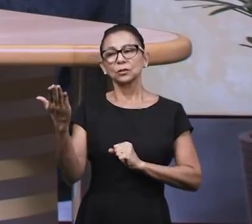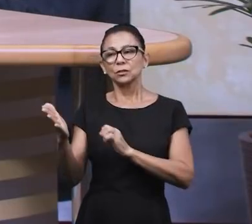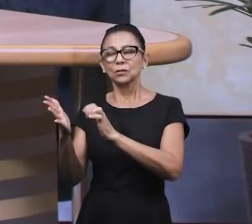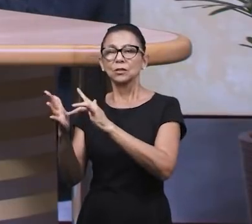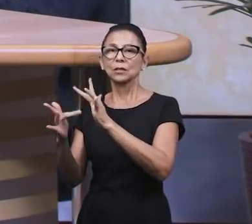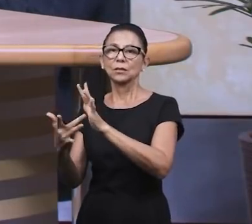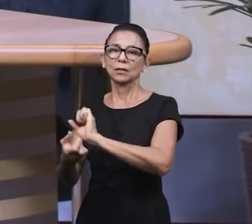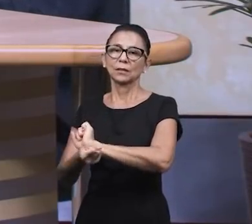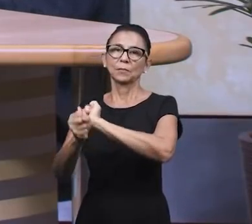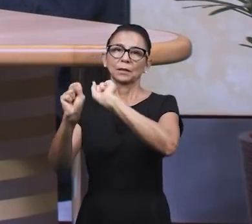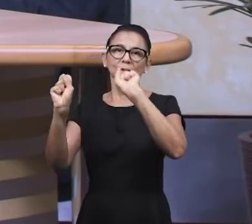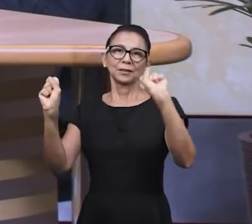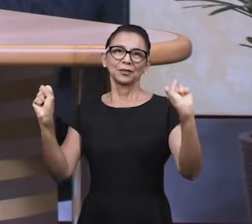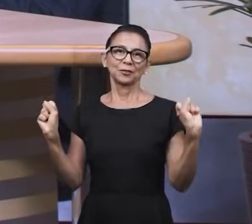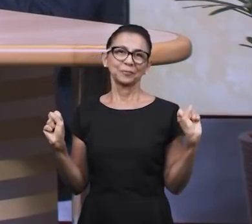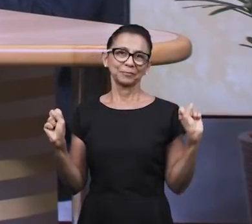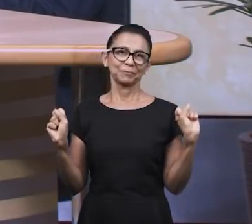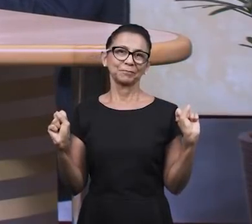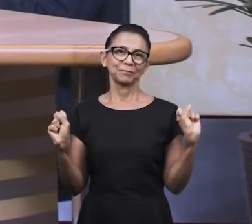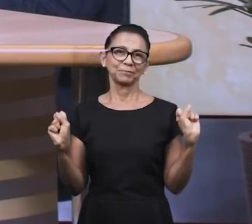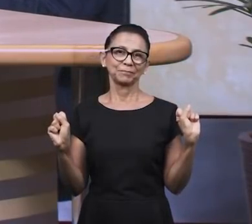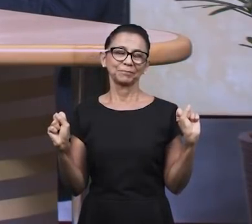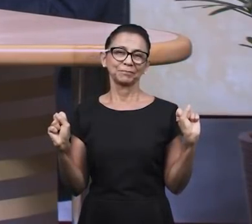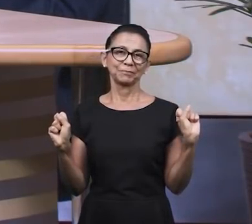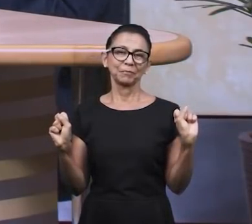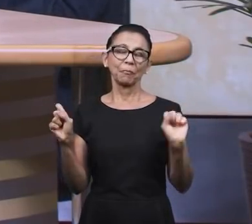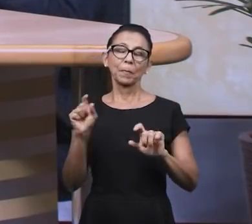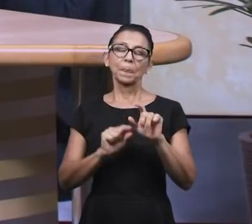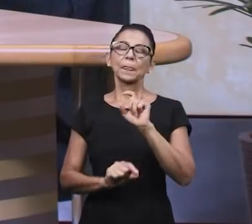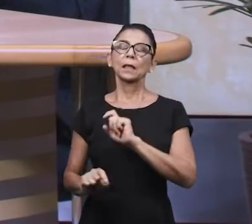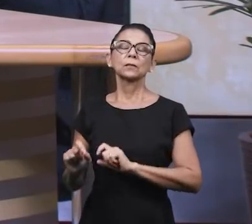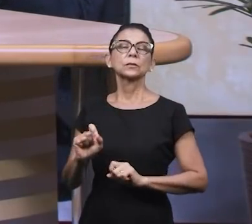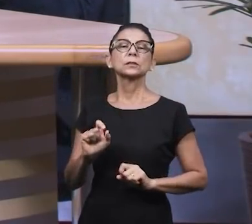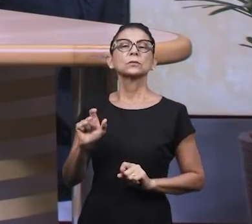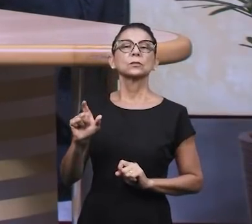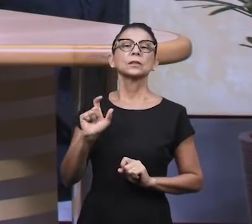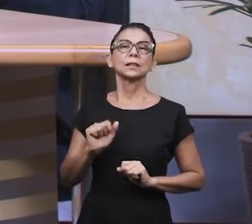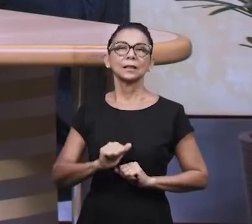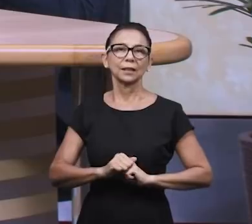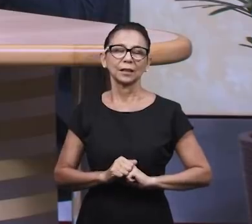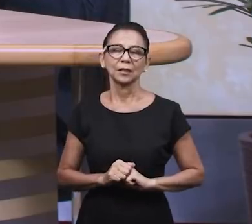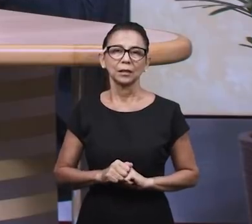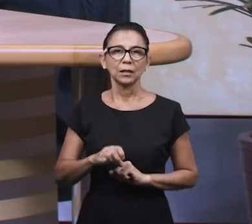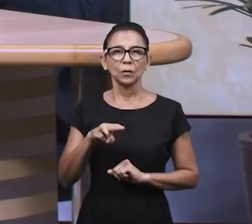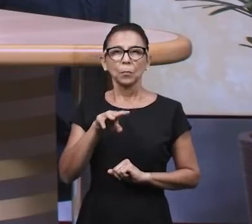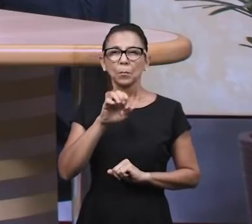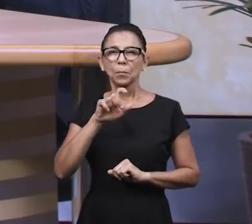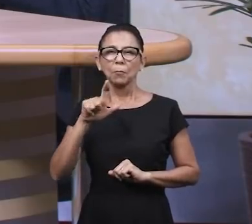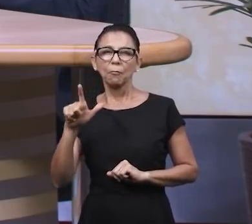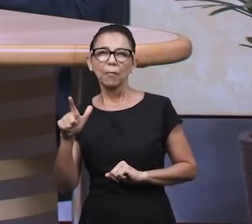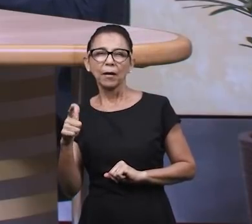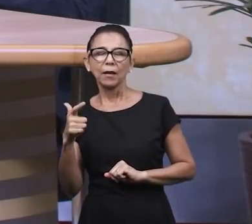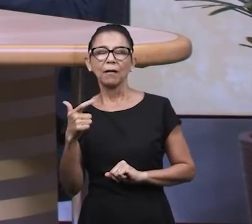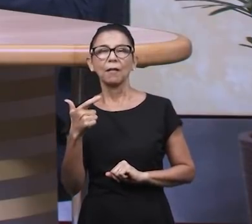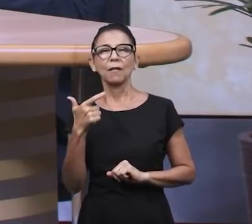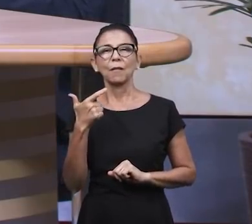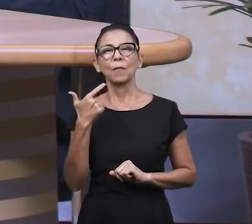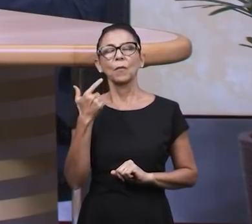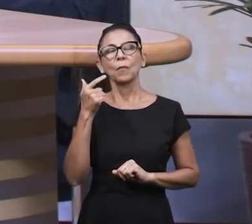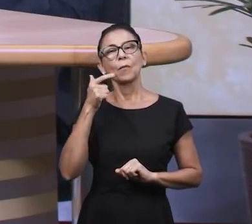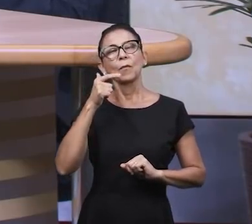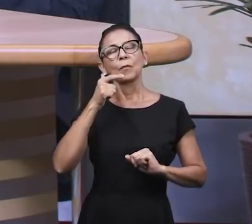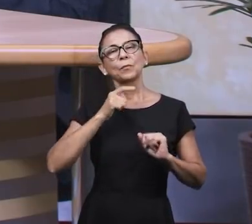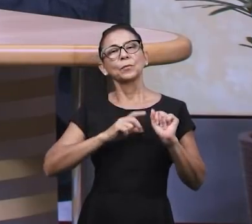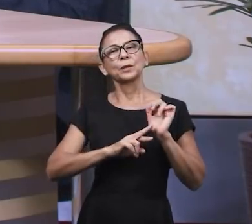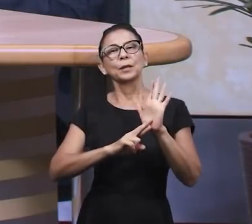Jesus como libertador. E Jesus como libertador, ele produziu para nós a doçura do mel da morte dele. O que